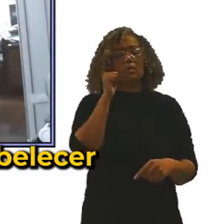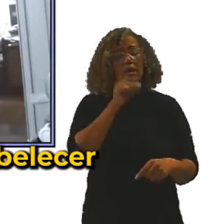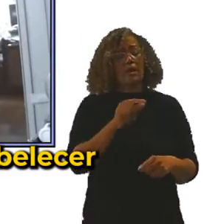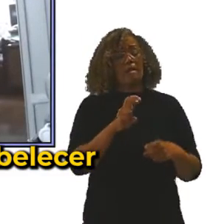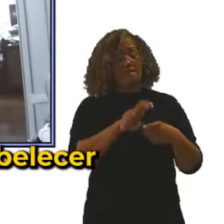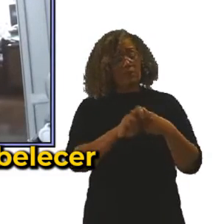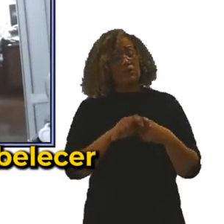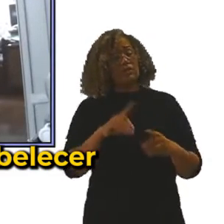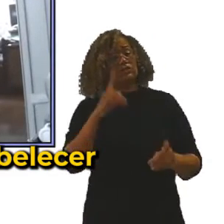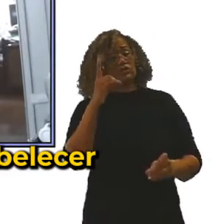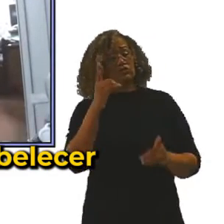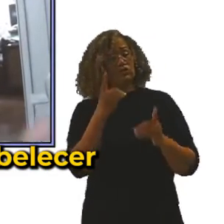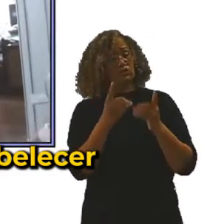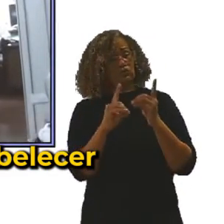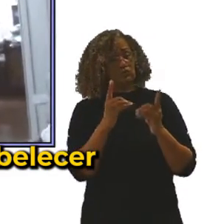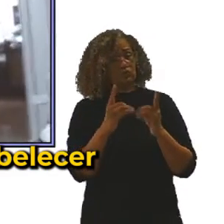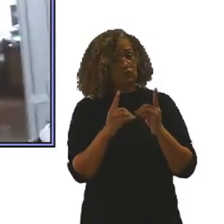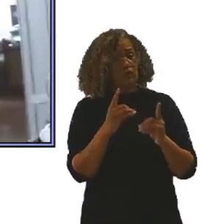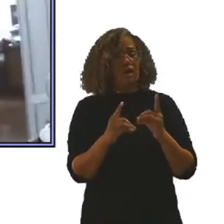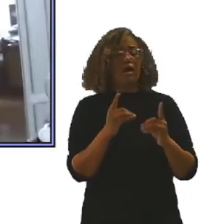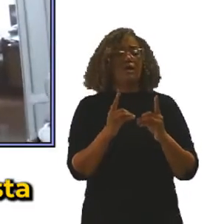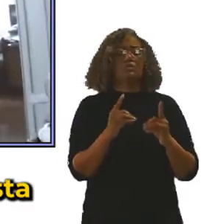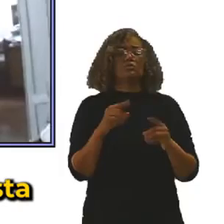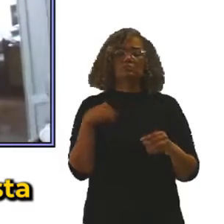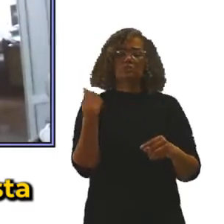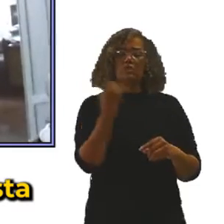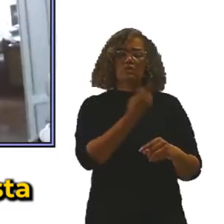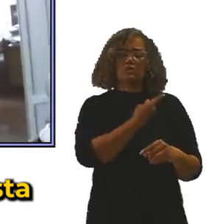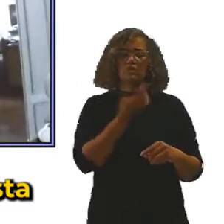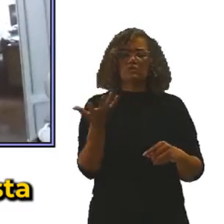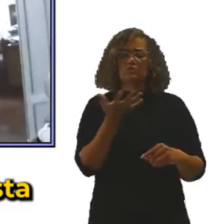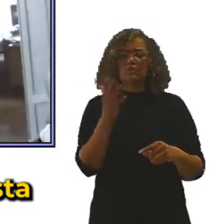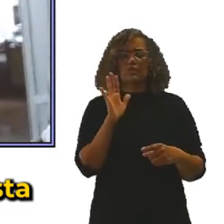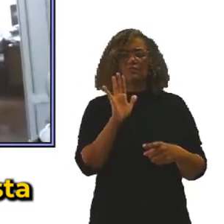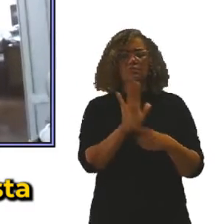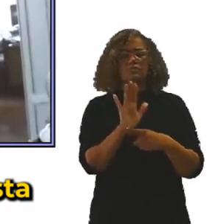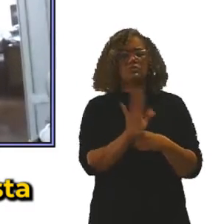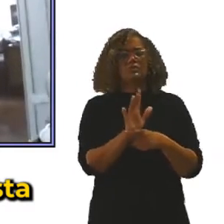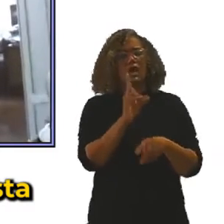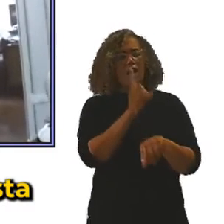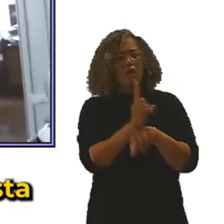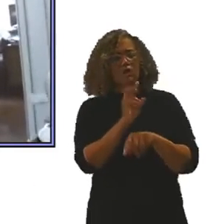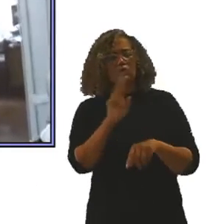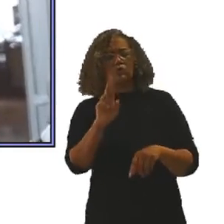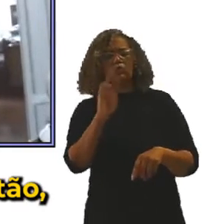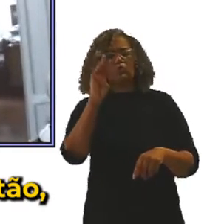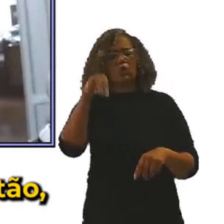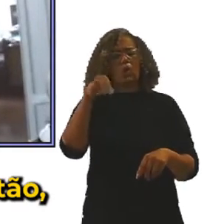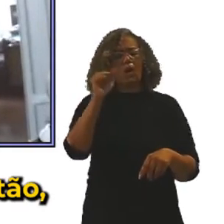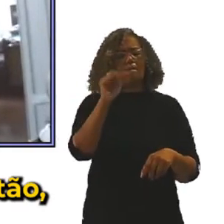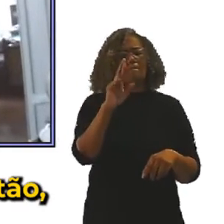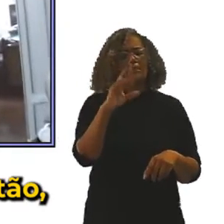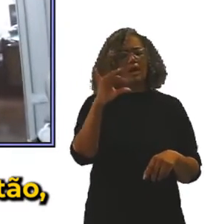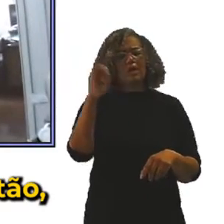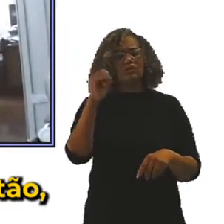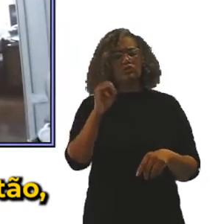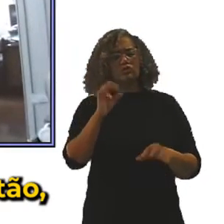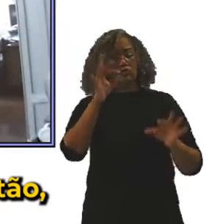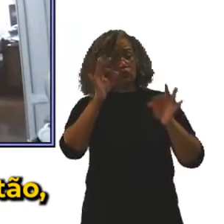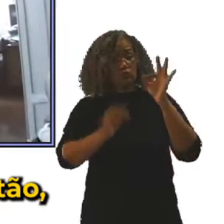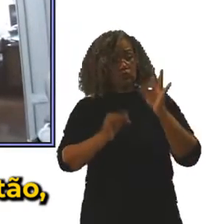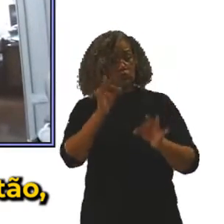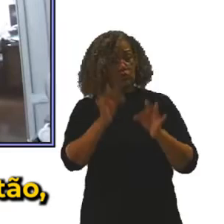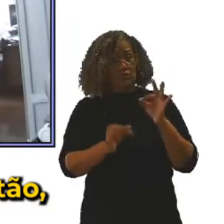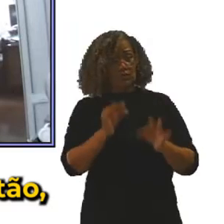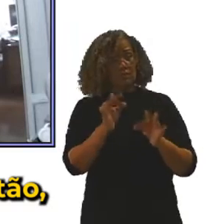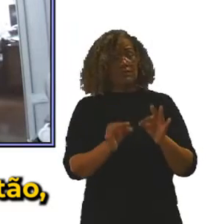diálogo que eu pretendo estabelecer aqui, professor, doutor, juiz Márcio Evangelista, na